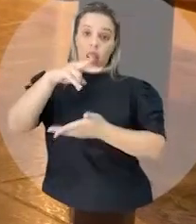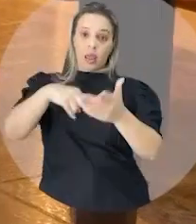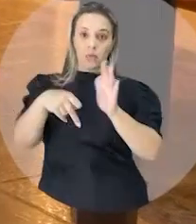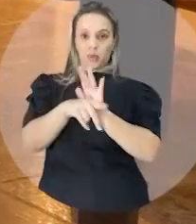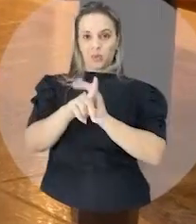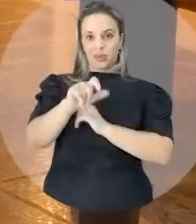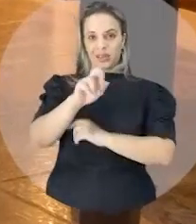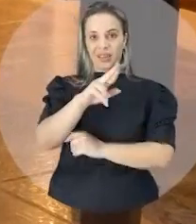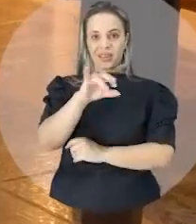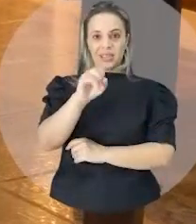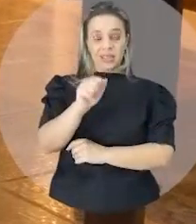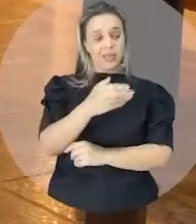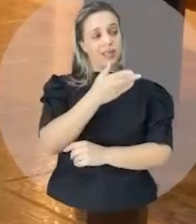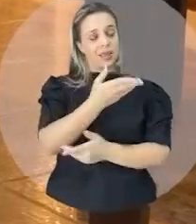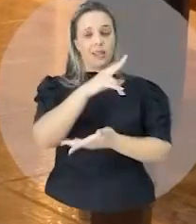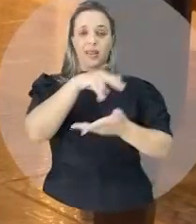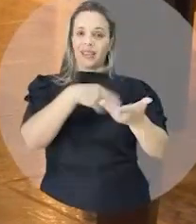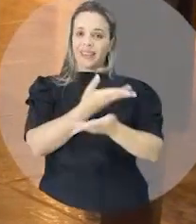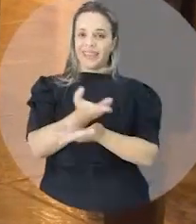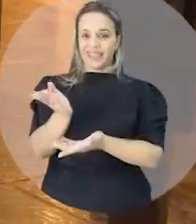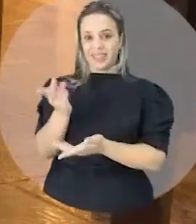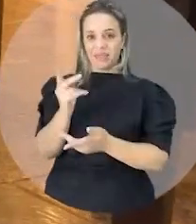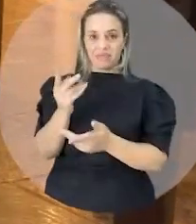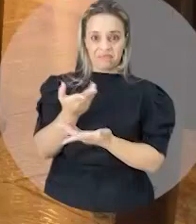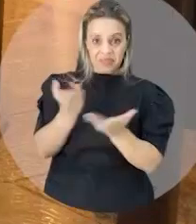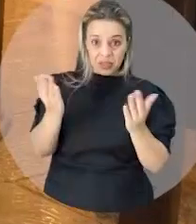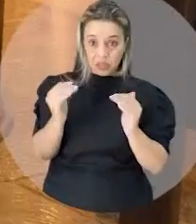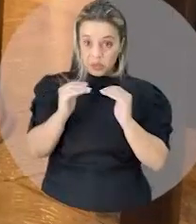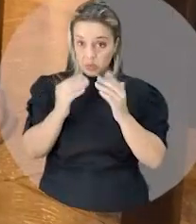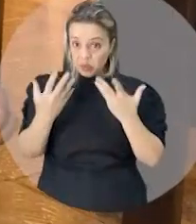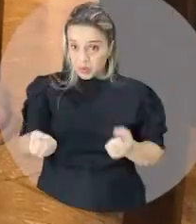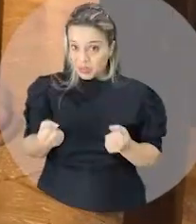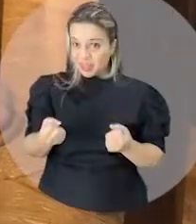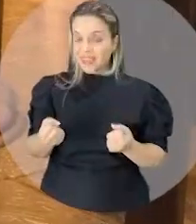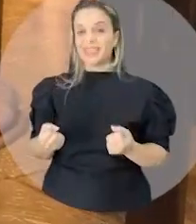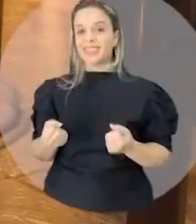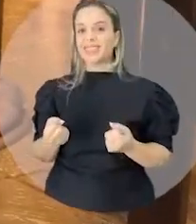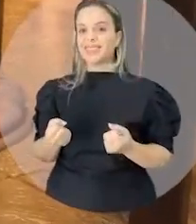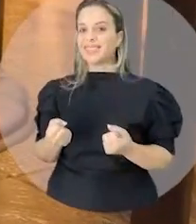da Larissa e que a Larissa lesse uma poesia da Marli. Vocês topam?